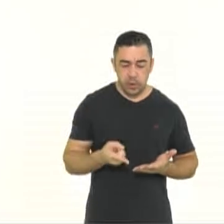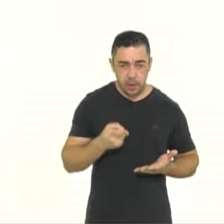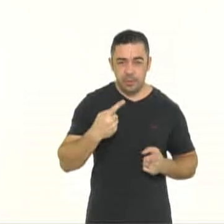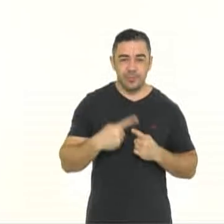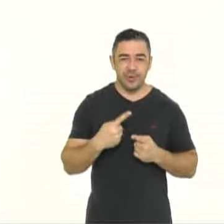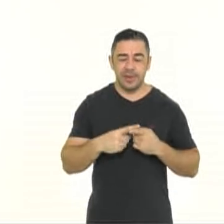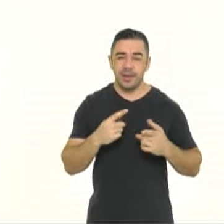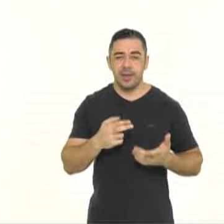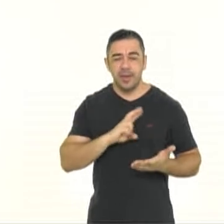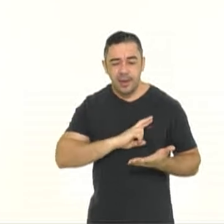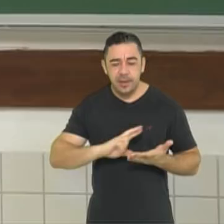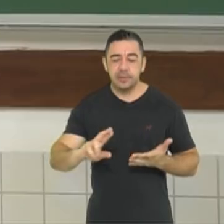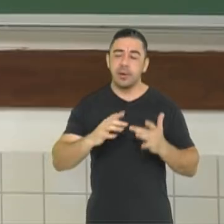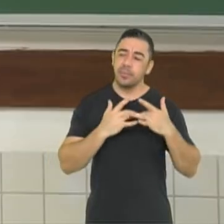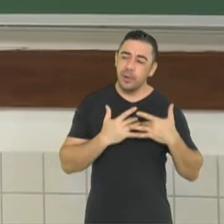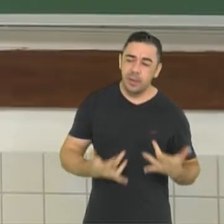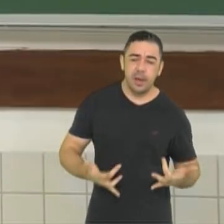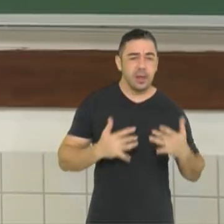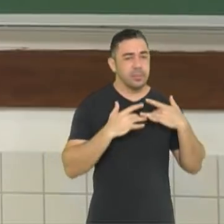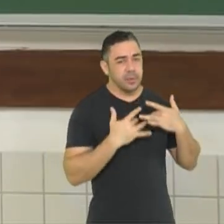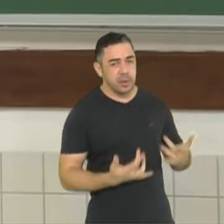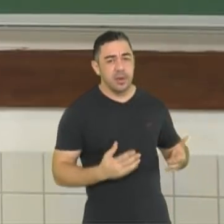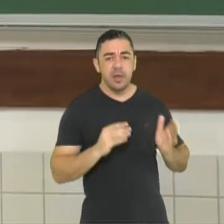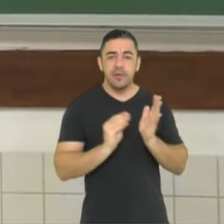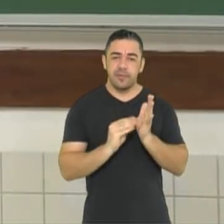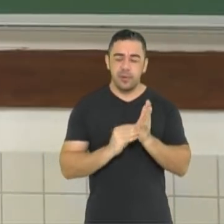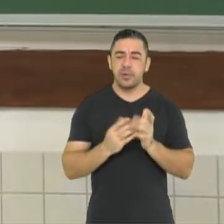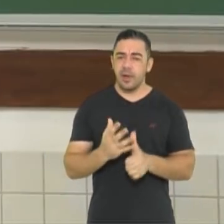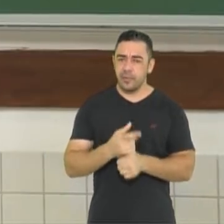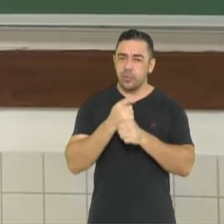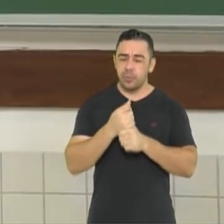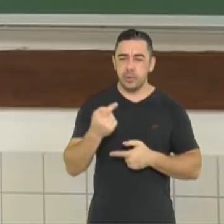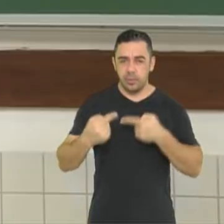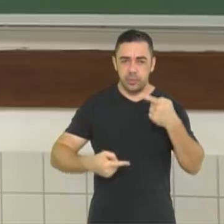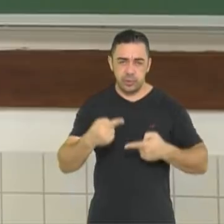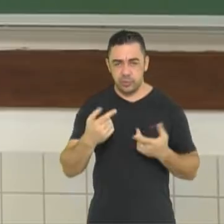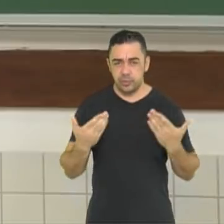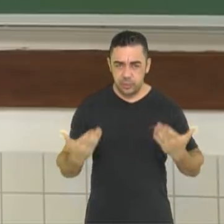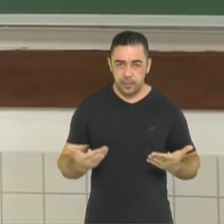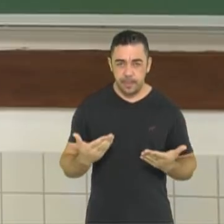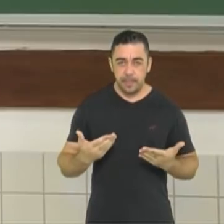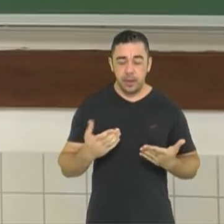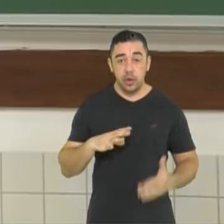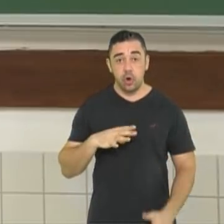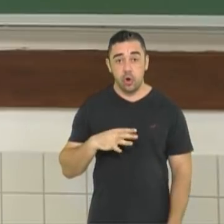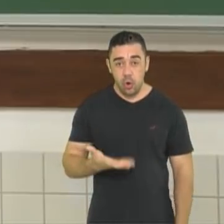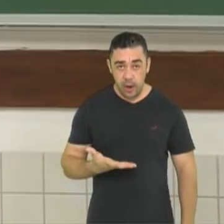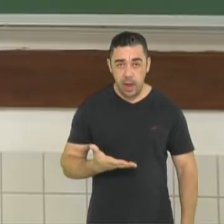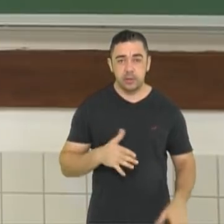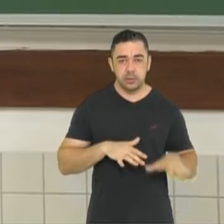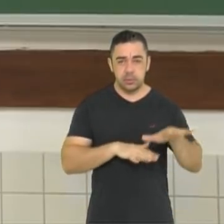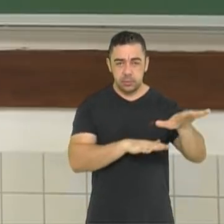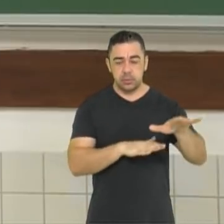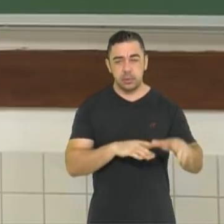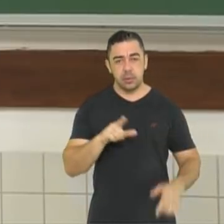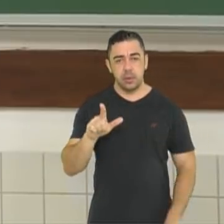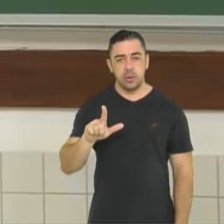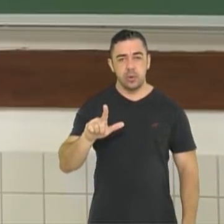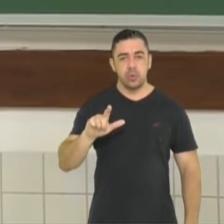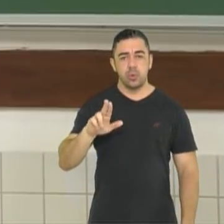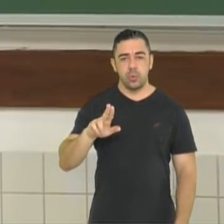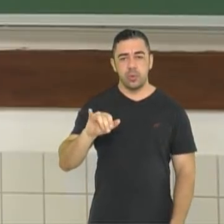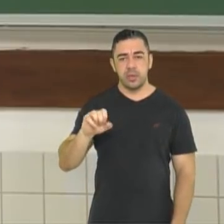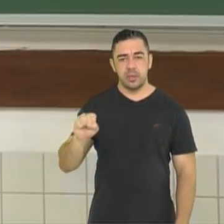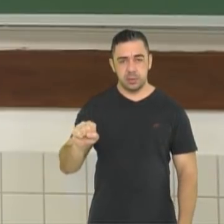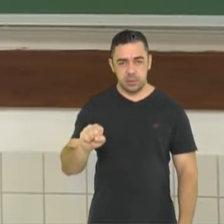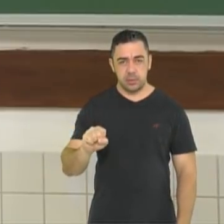pessoa muito religiosa, mas que faltava habilidade política e, inclusive, uma certa coragem militar do Luís, por isso que era o piedoso.